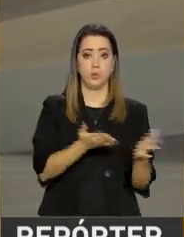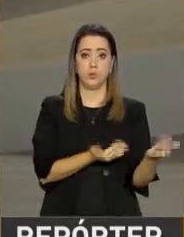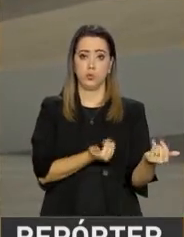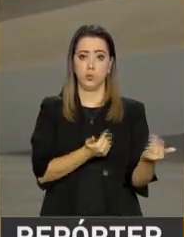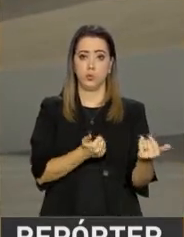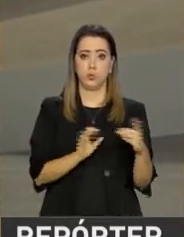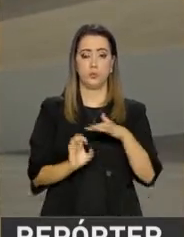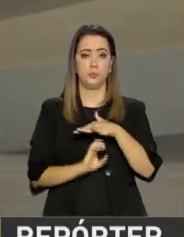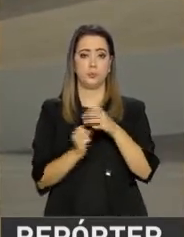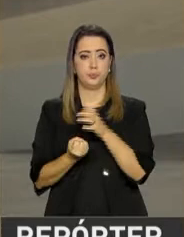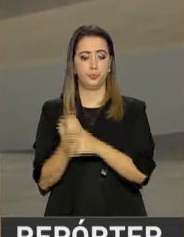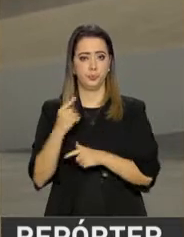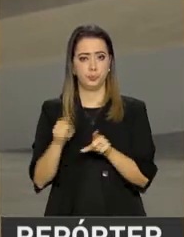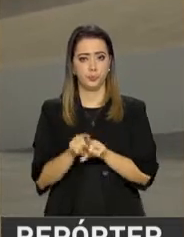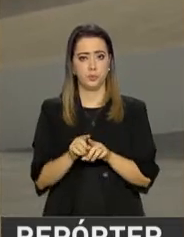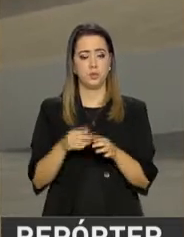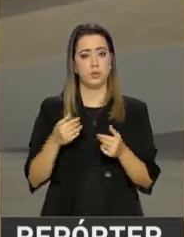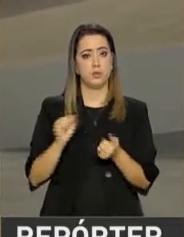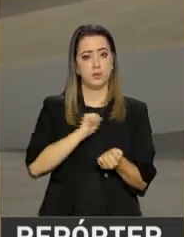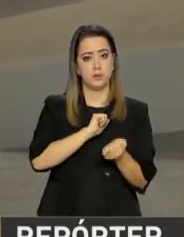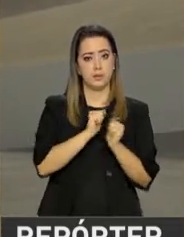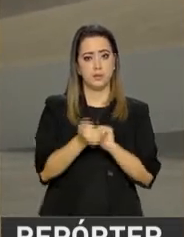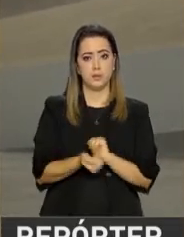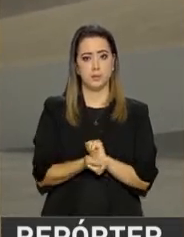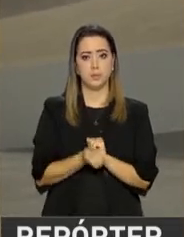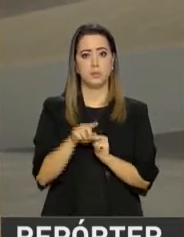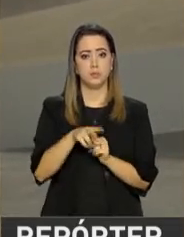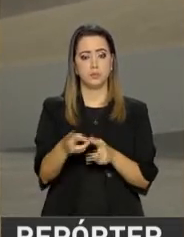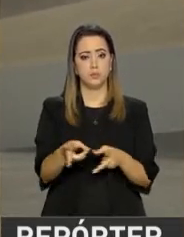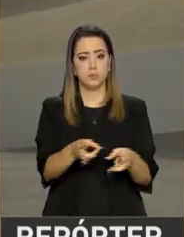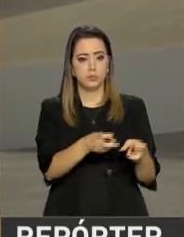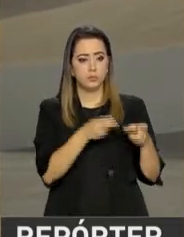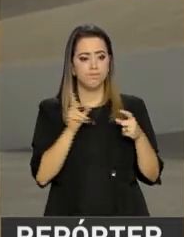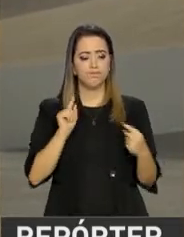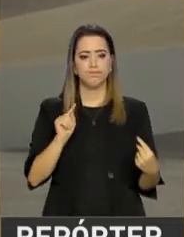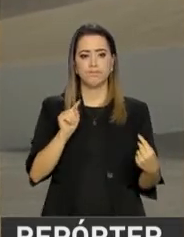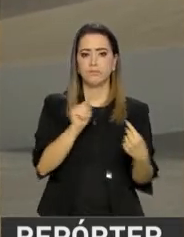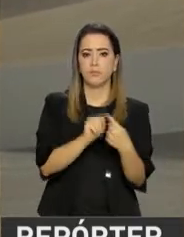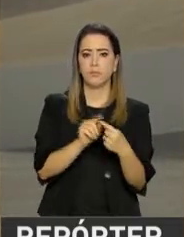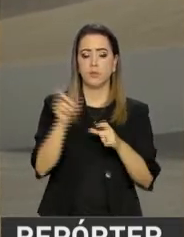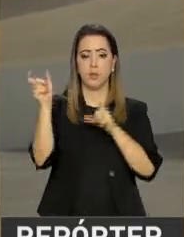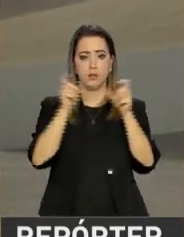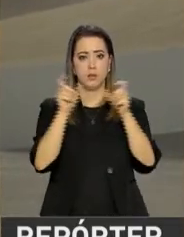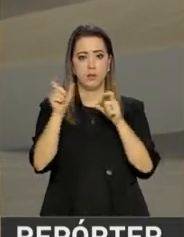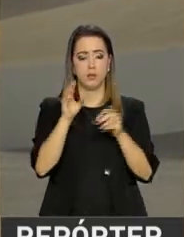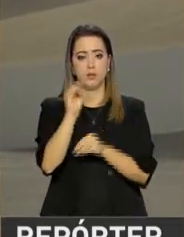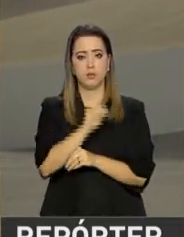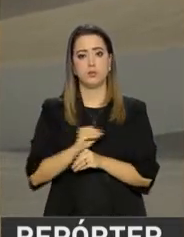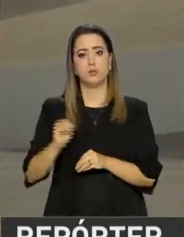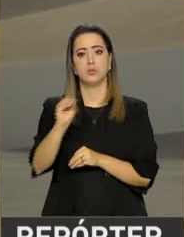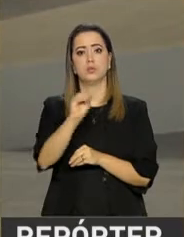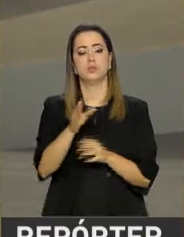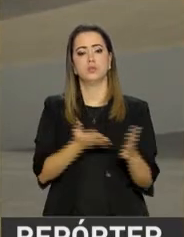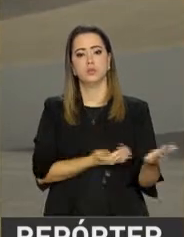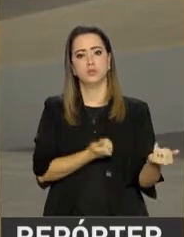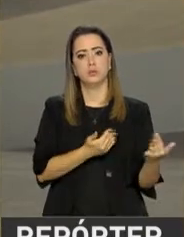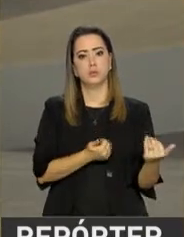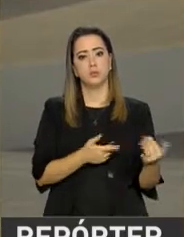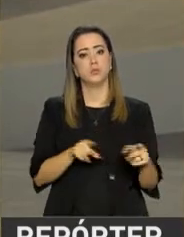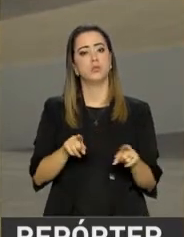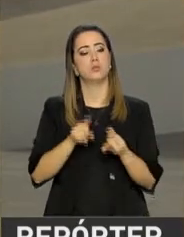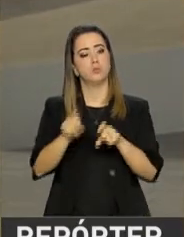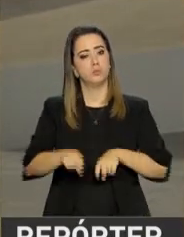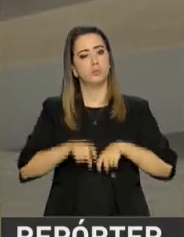empreendedorismo programas de esporte e diagnósticos focados na atenção e assistência aos jovens rurais e